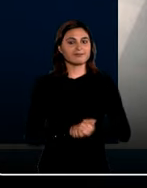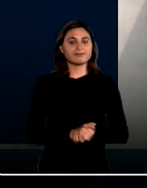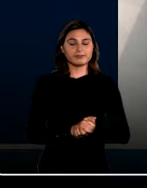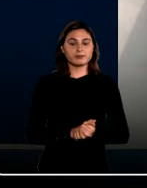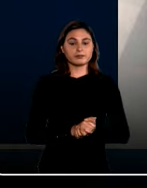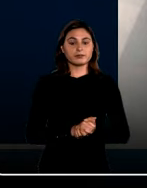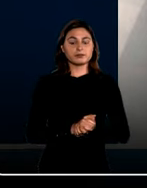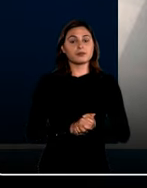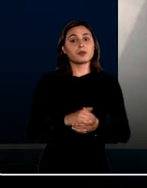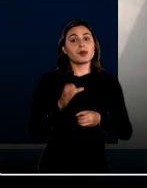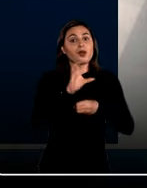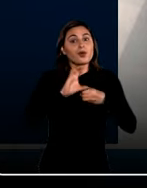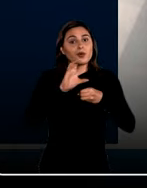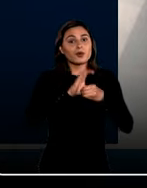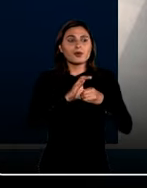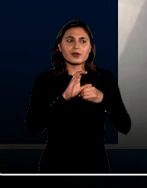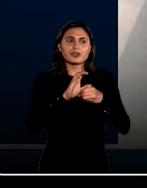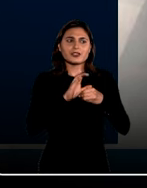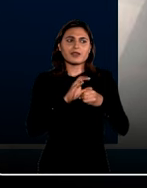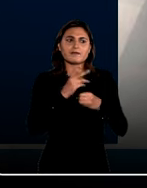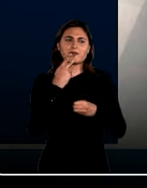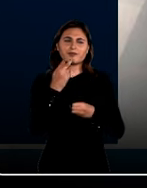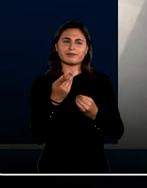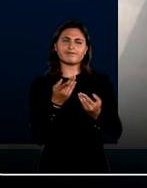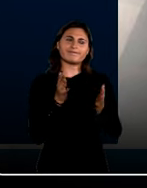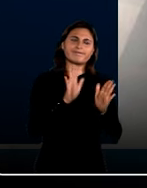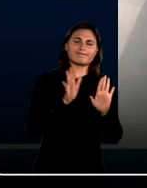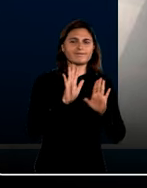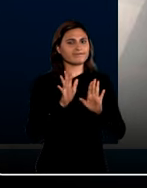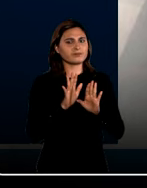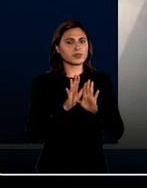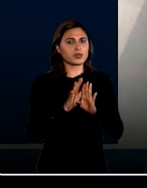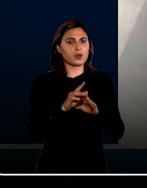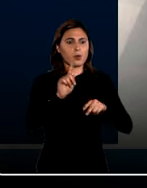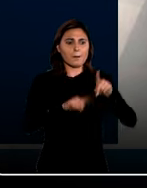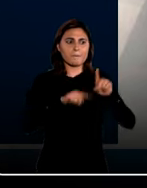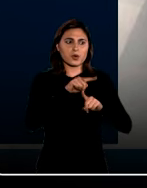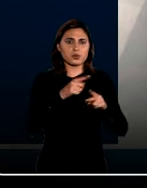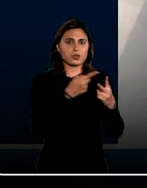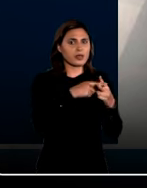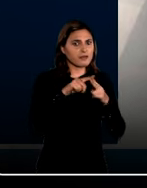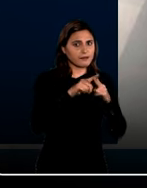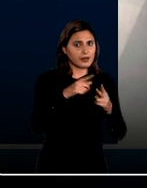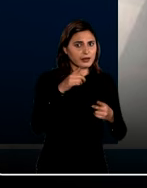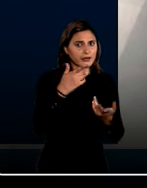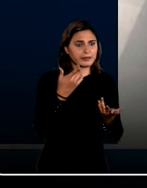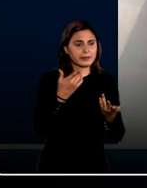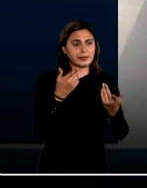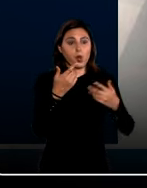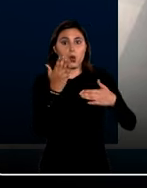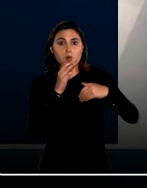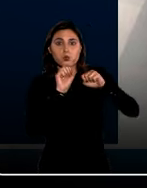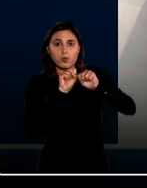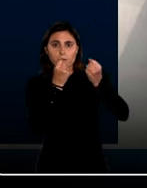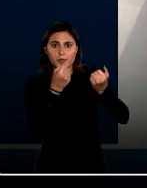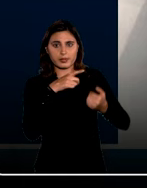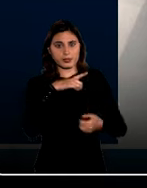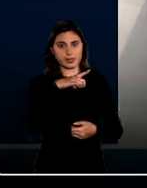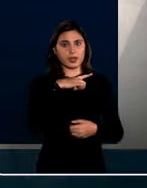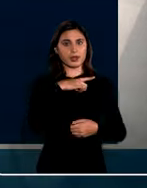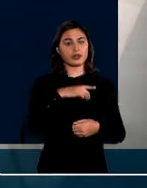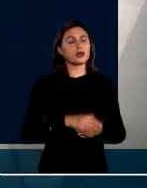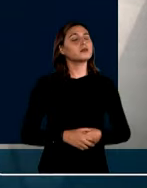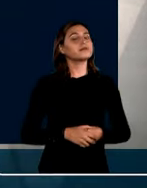relatora ao entender que o uso do produto com defeito durante a tramitação do processo não altera as consequências naturais do